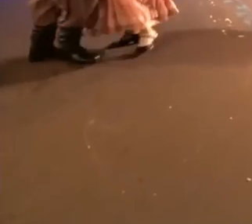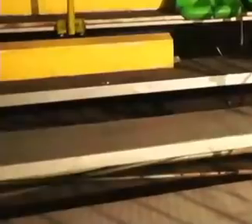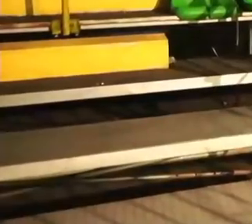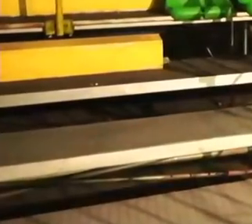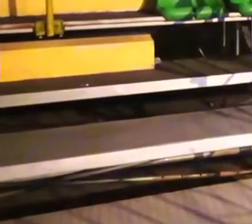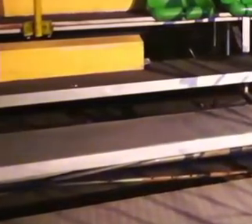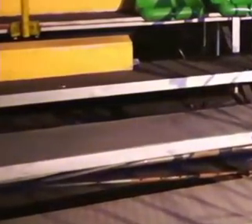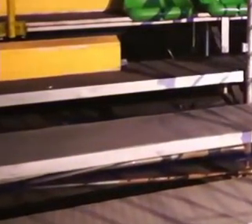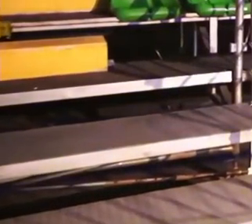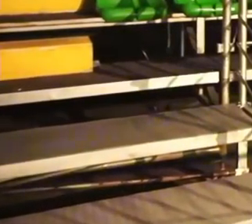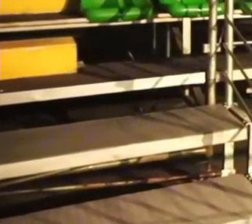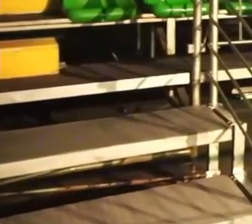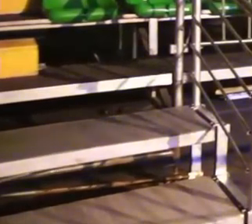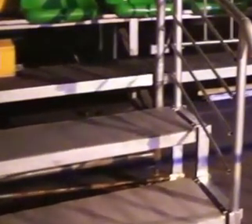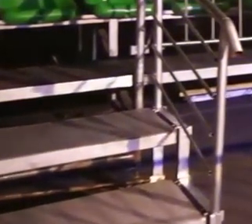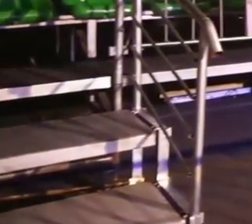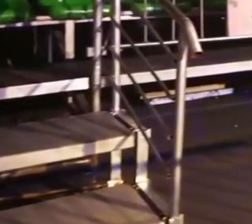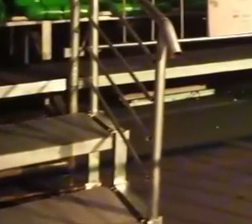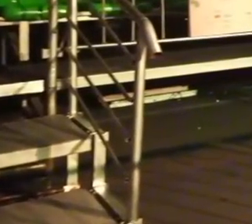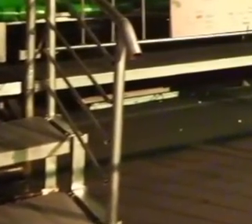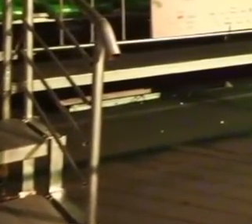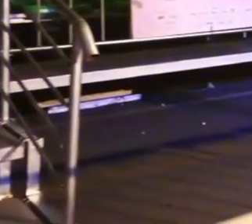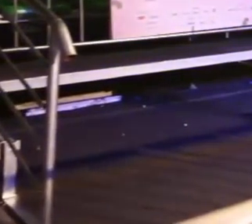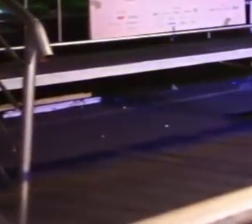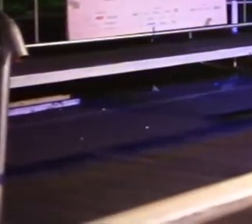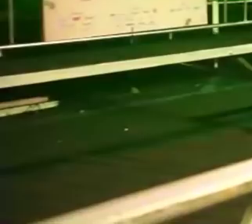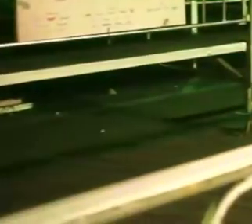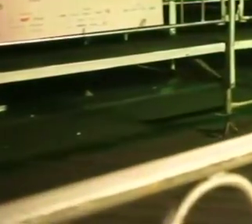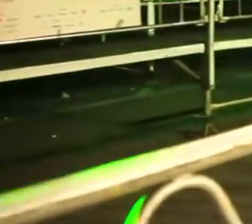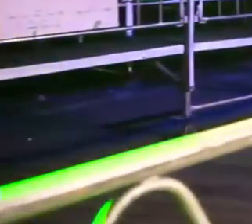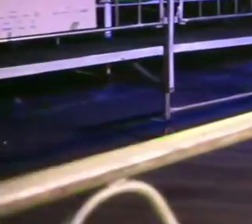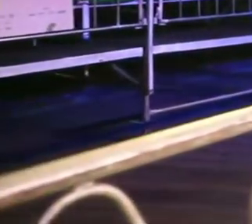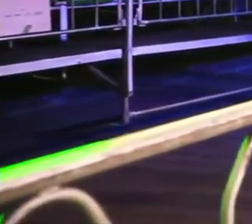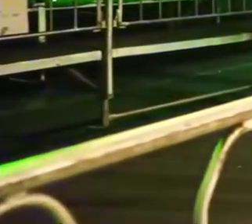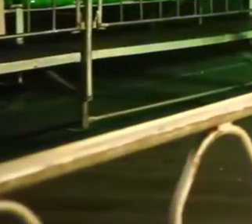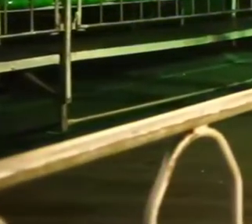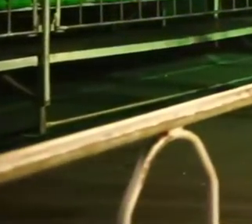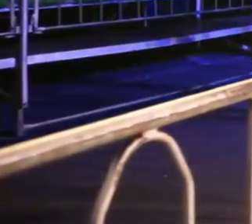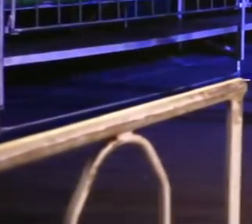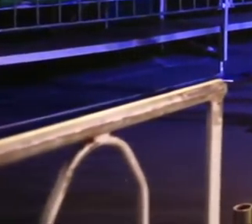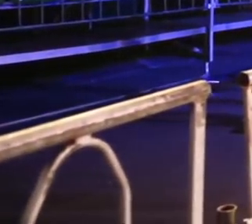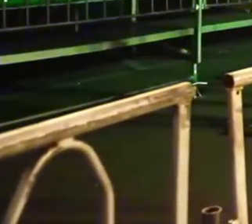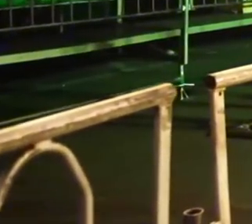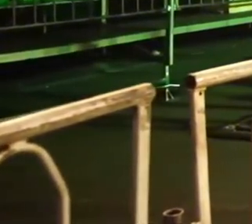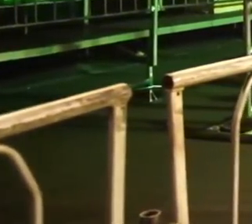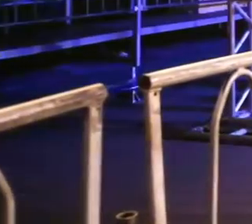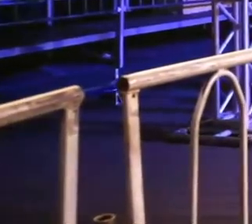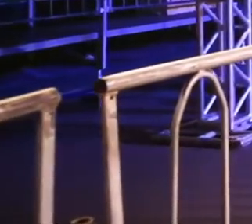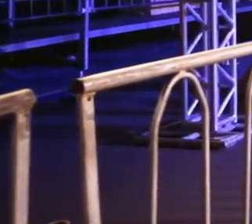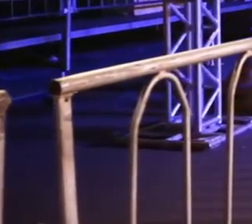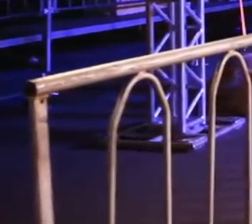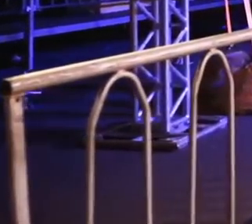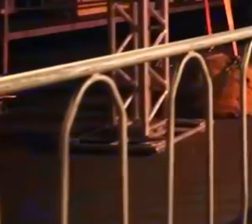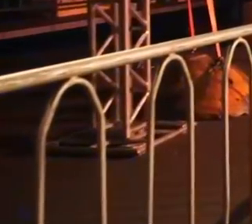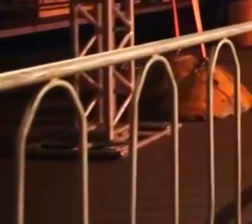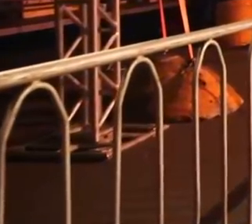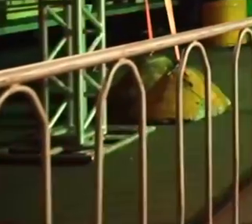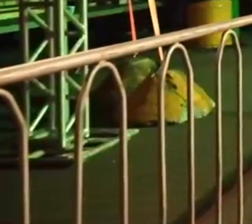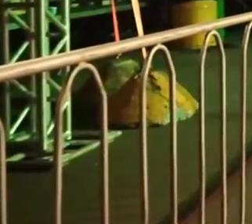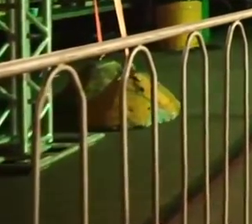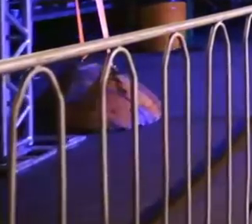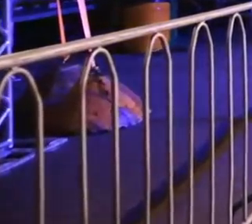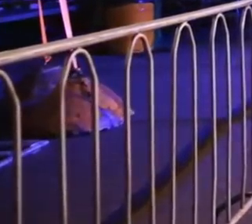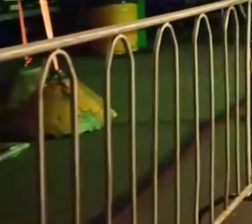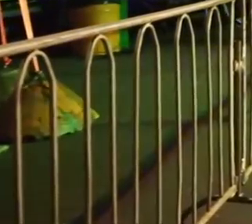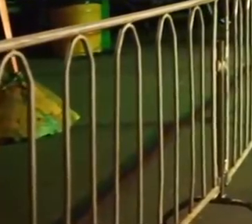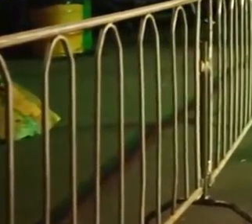Mais participações pelas redes sociais, pelo Facebook da Xplay TV, Mari Bittencourt,